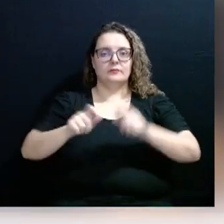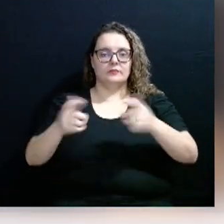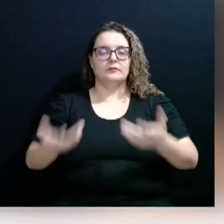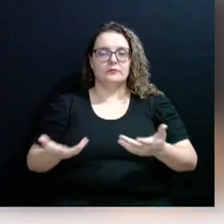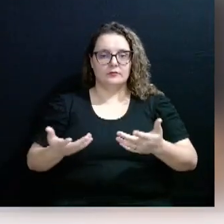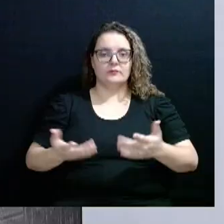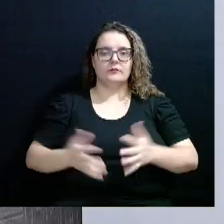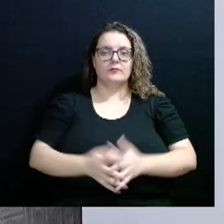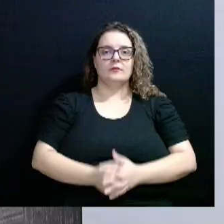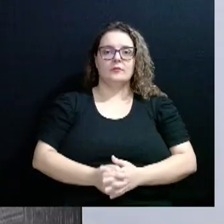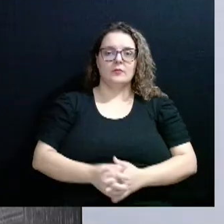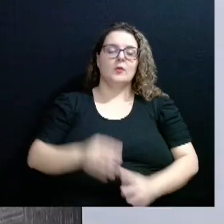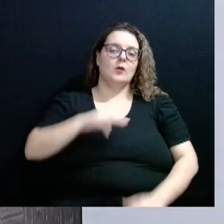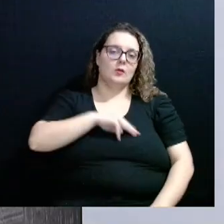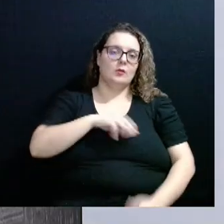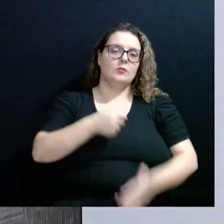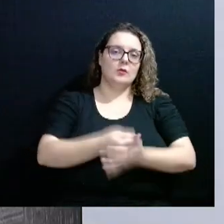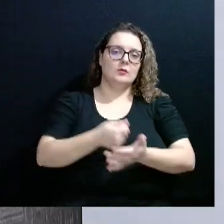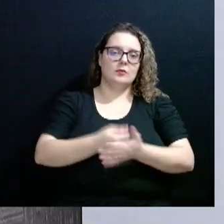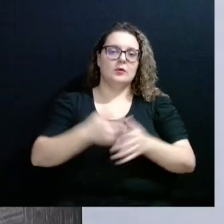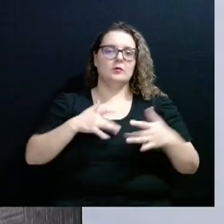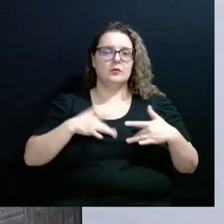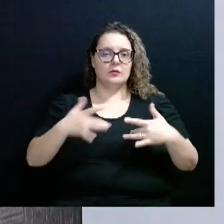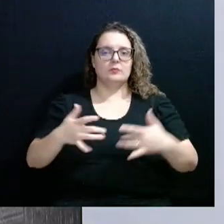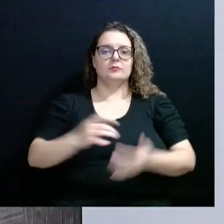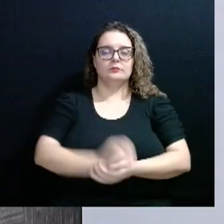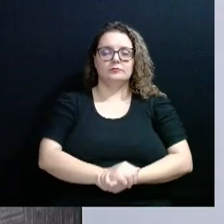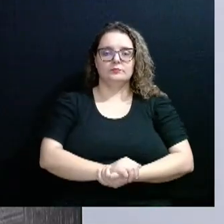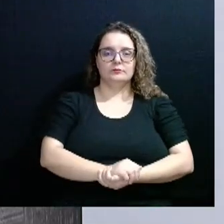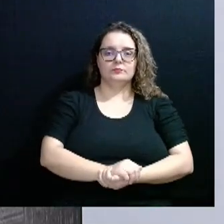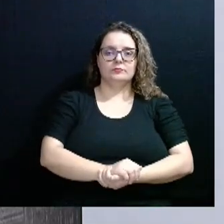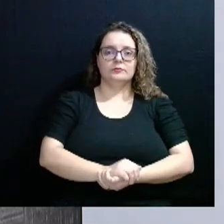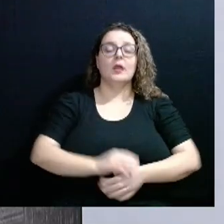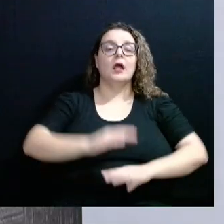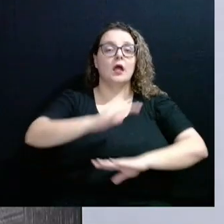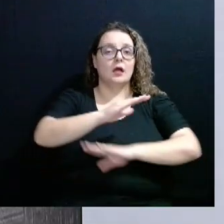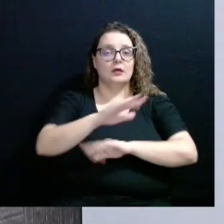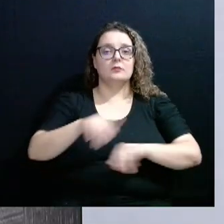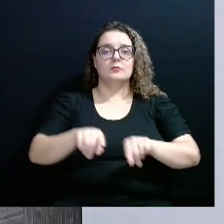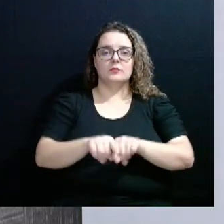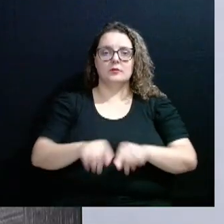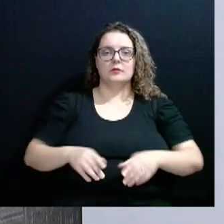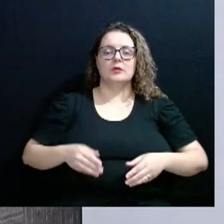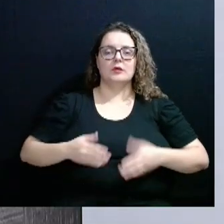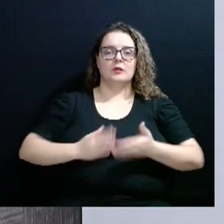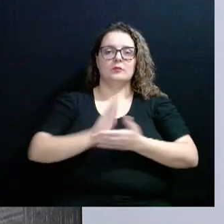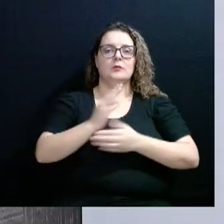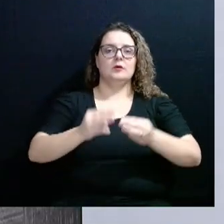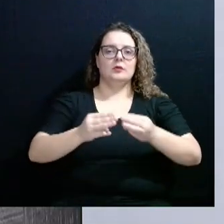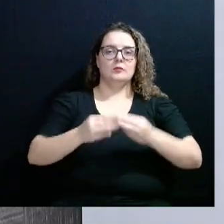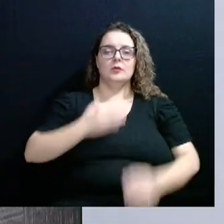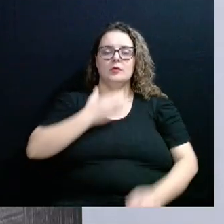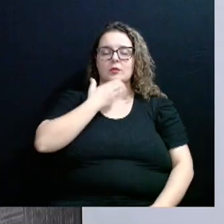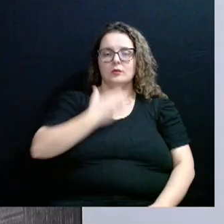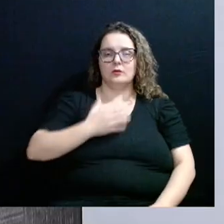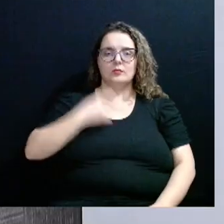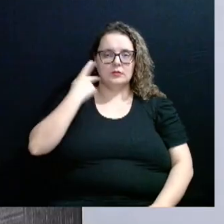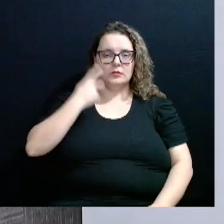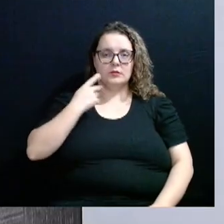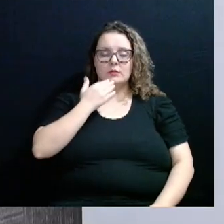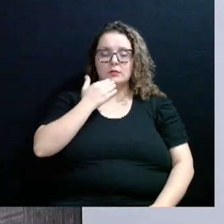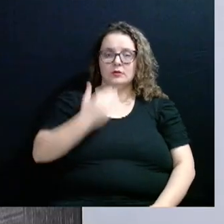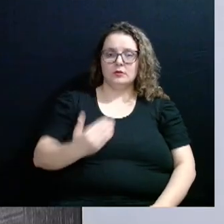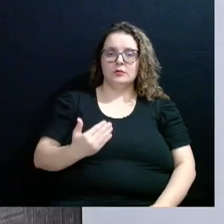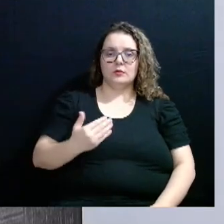missão humanitária. A Câmara também aprovou a moção de autoria do vereador Carmo Luiz, que apela à Artesp